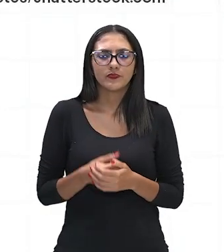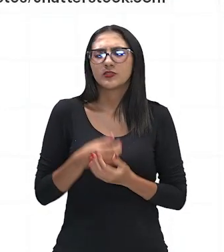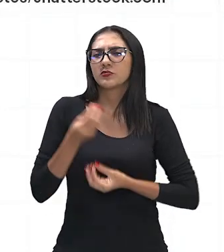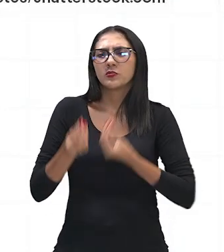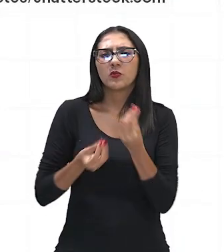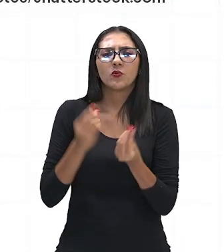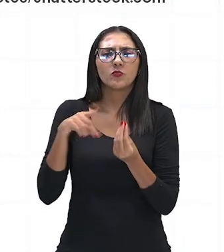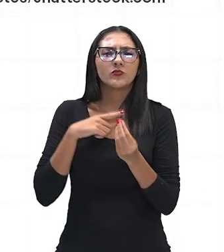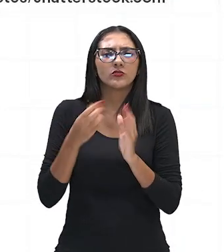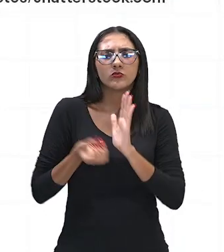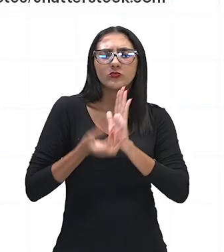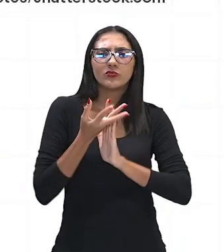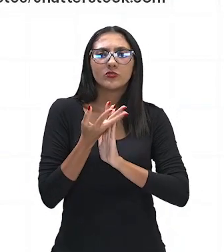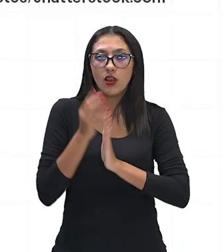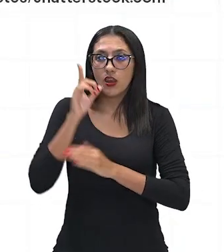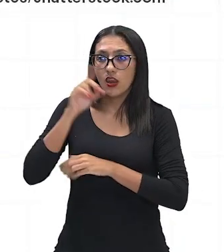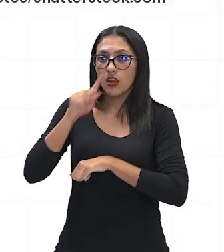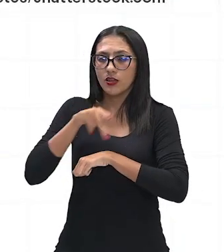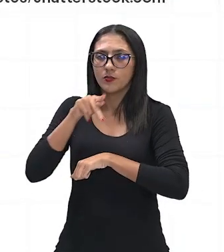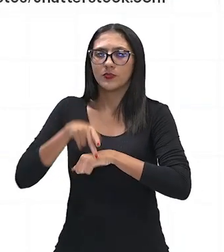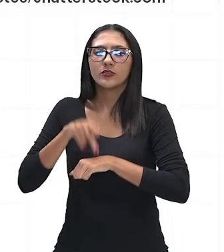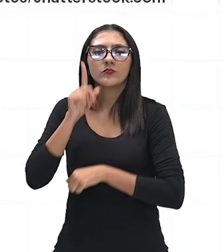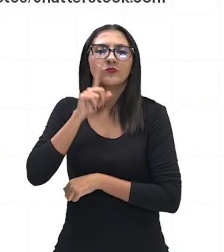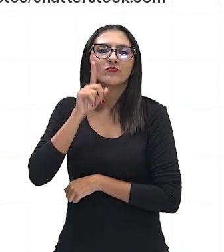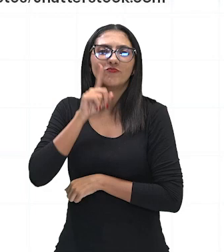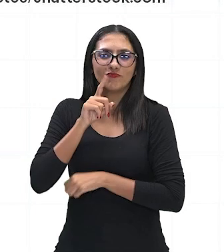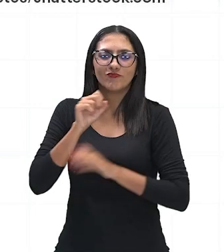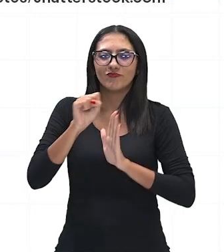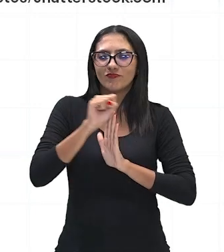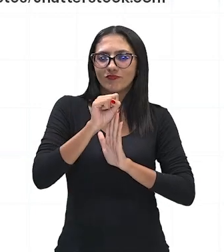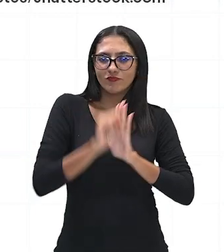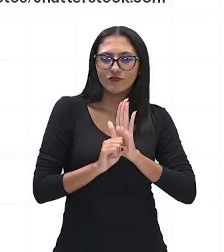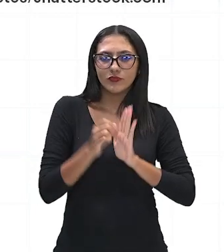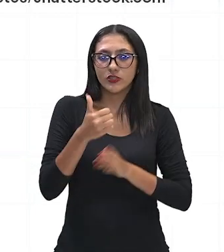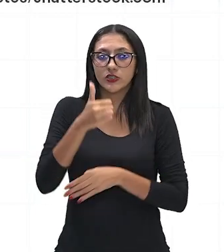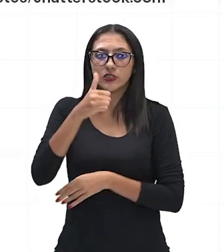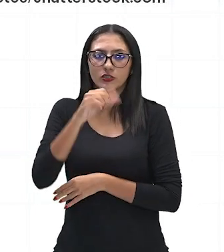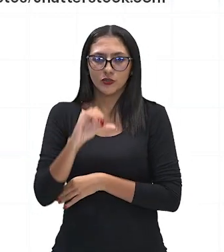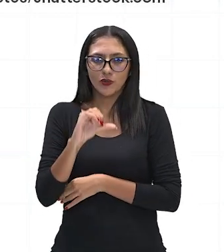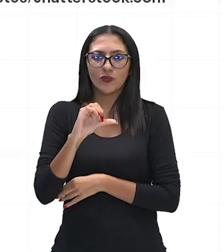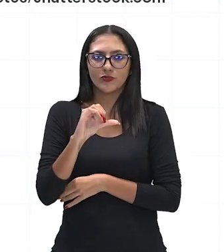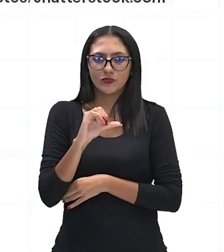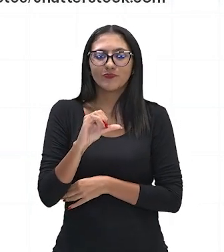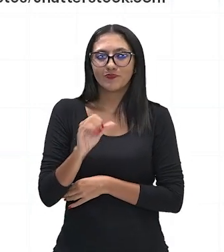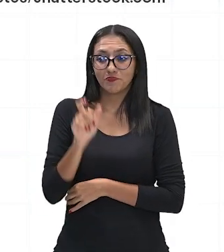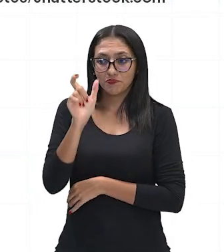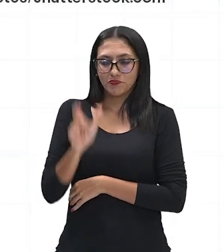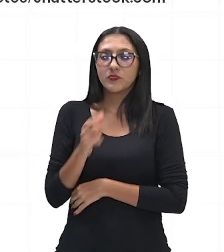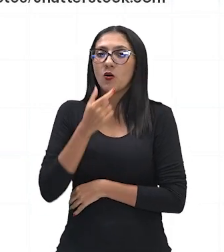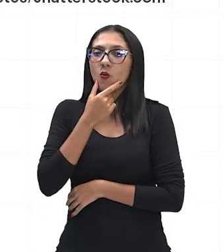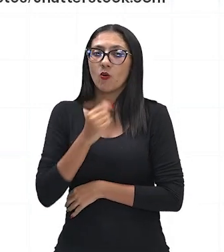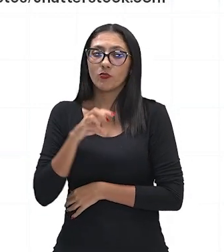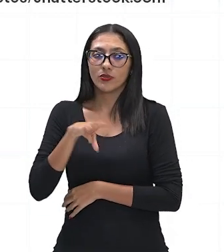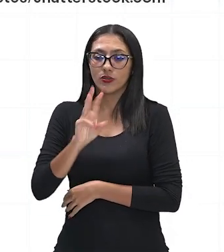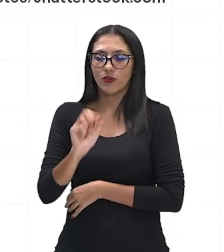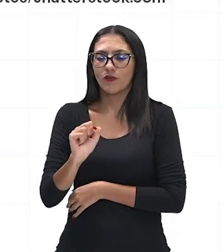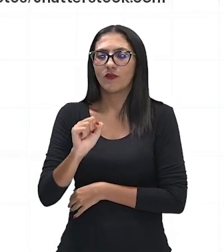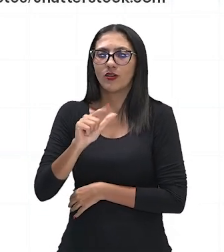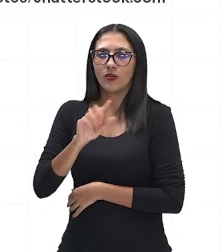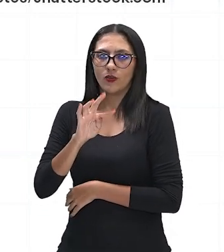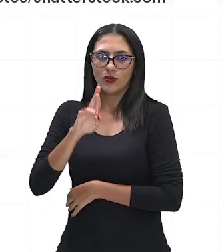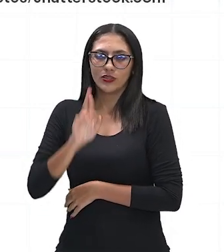modalidade? Foi lá nos Estados Unidos, no século XIX, né, que o Walter Camp, ele foi considerado o